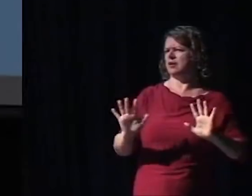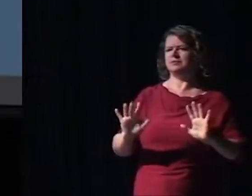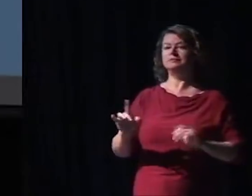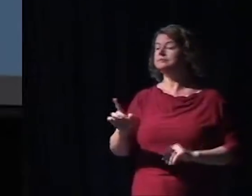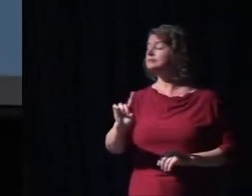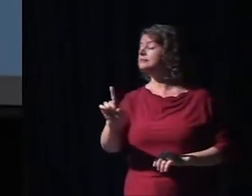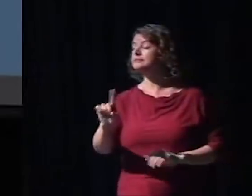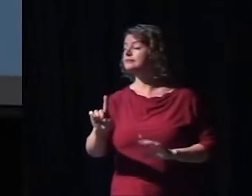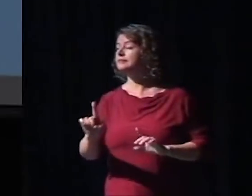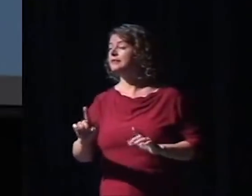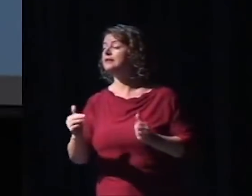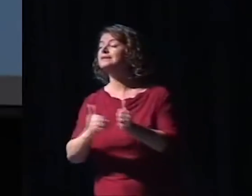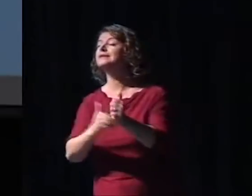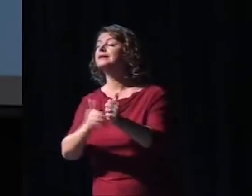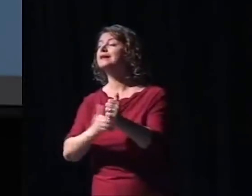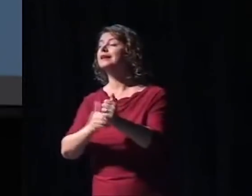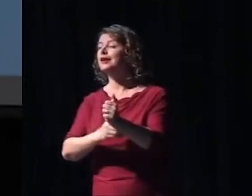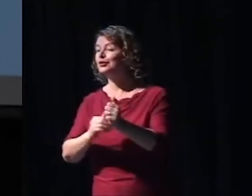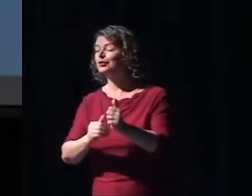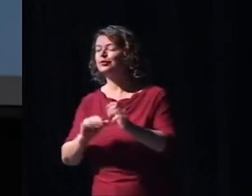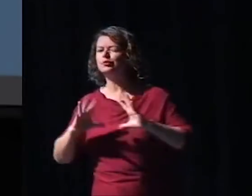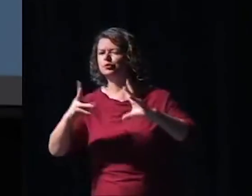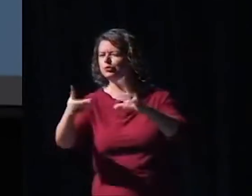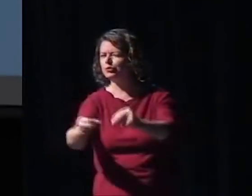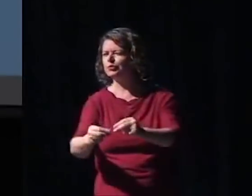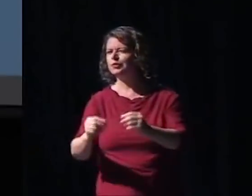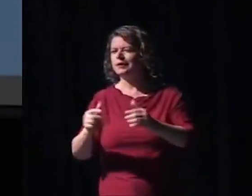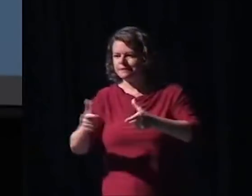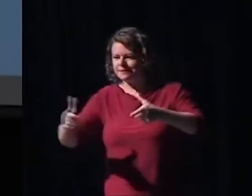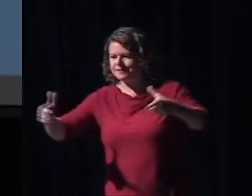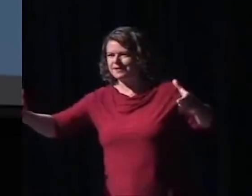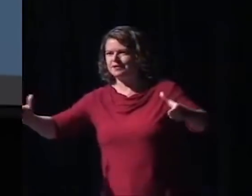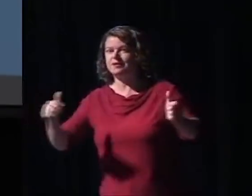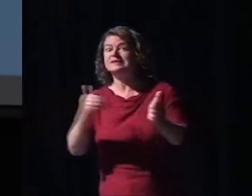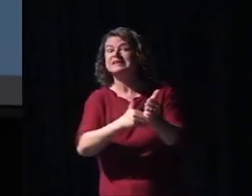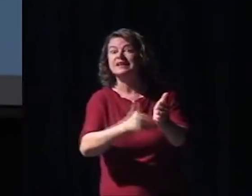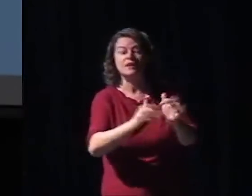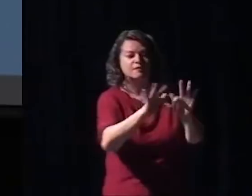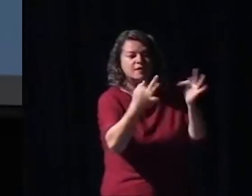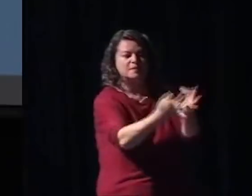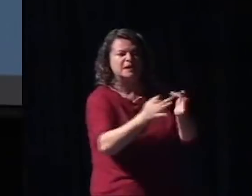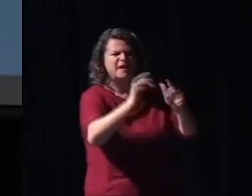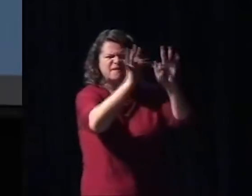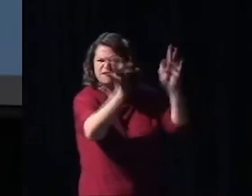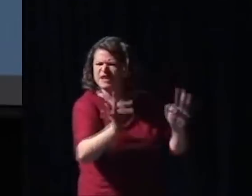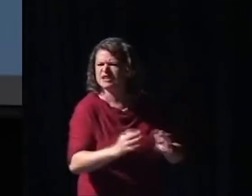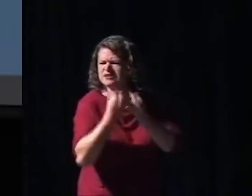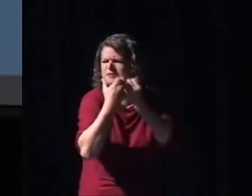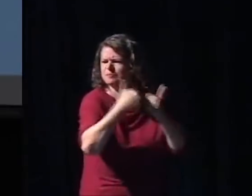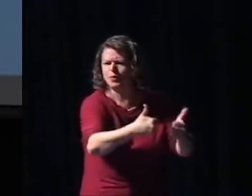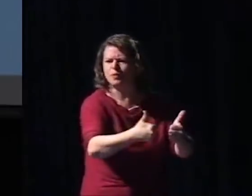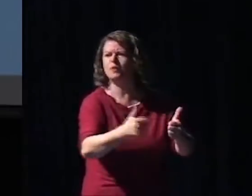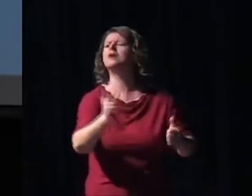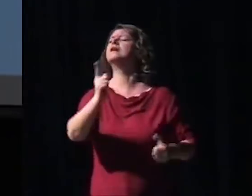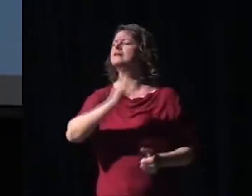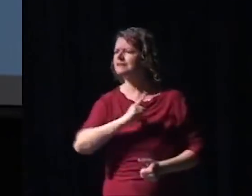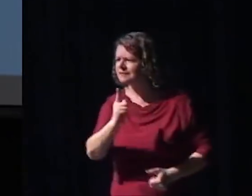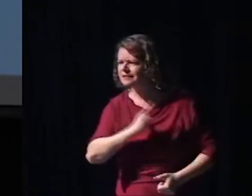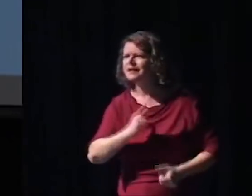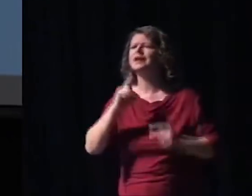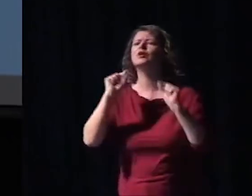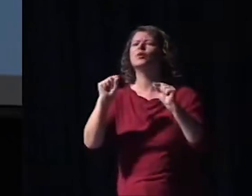cresce, por trás de toda a família abençoada, por trás de toda a vida que prospera, existe uma